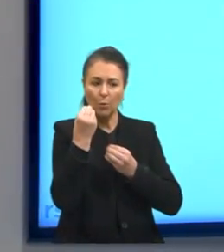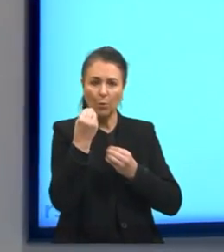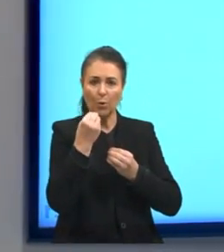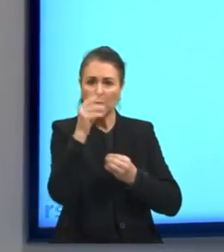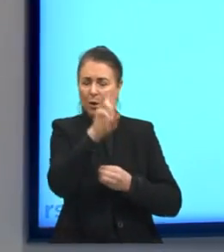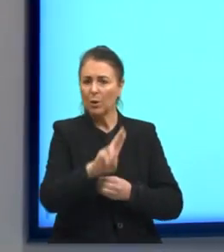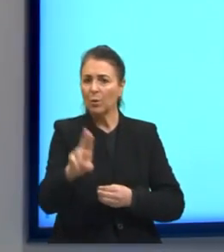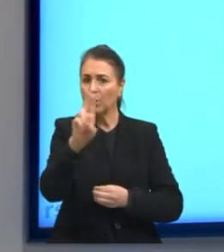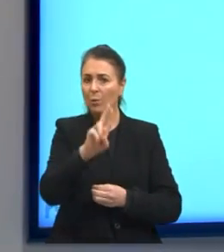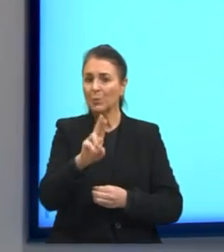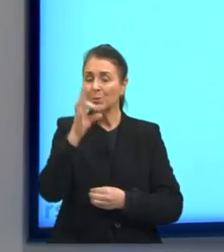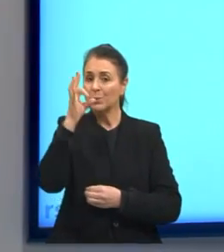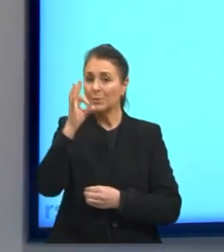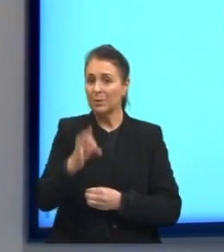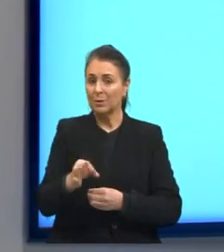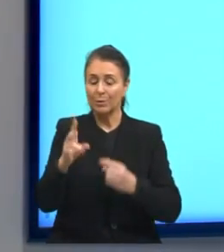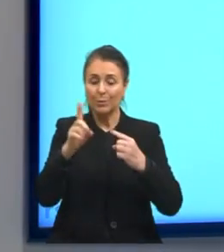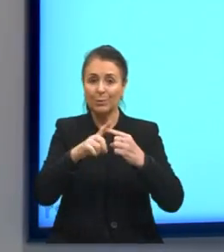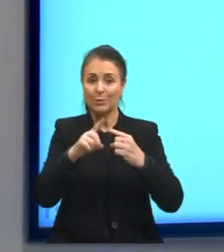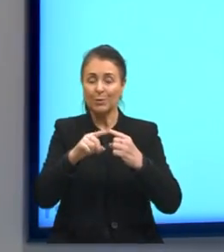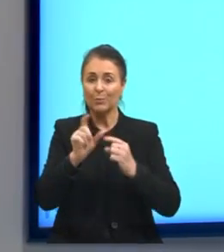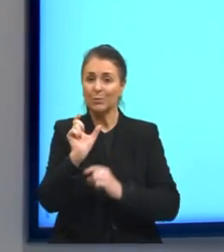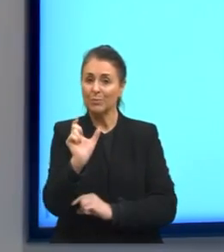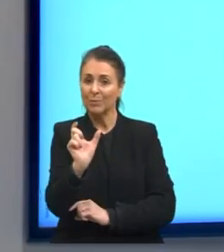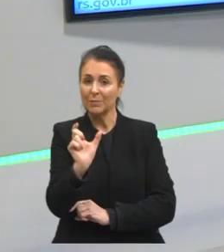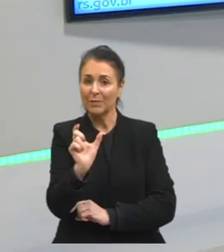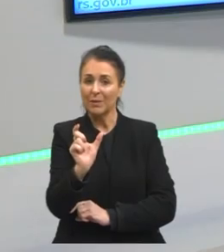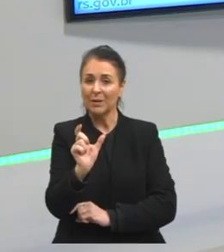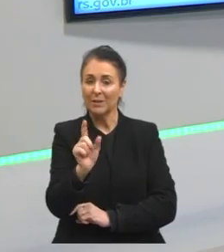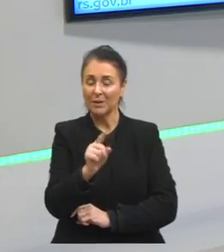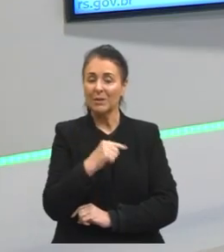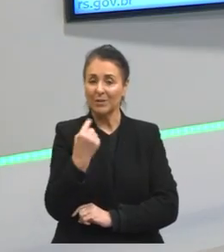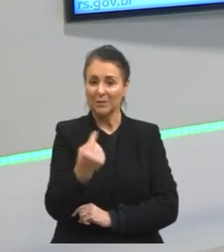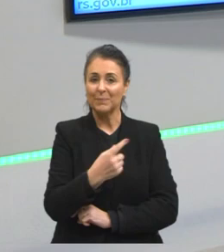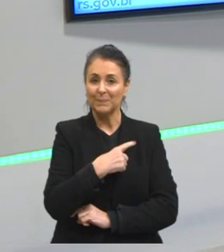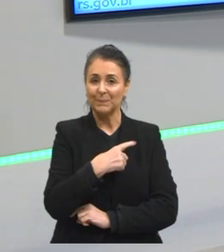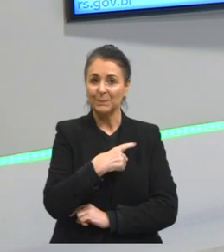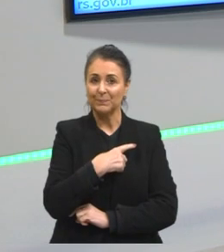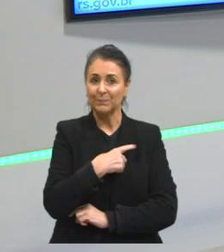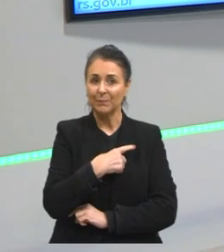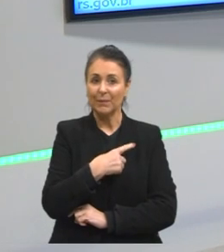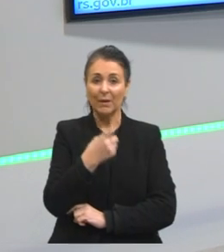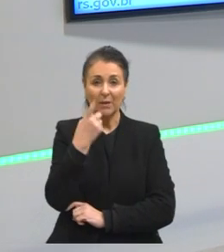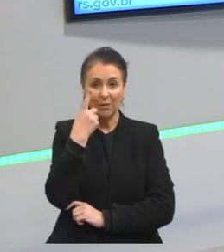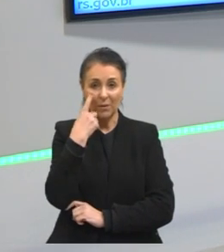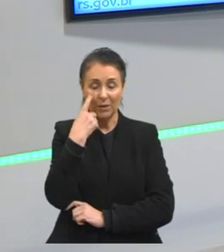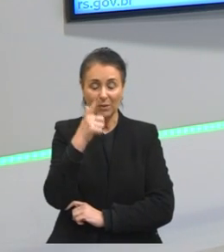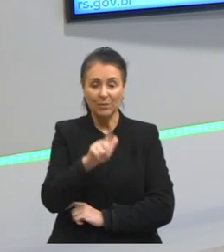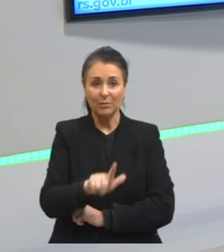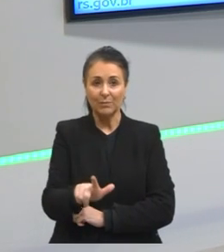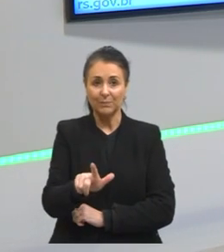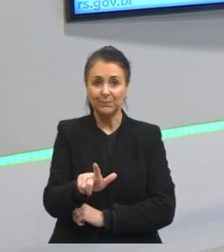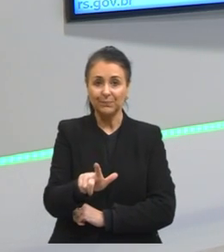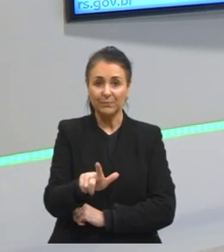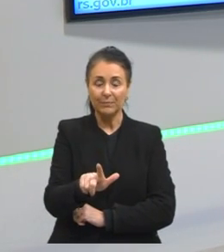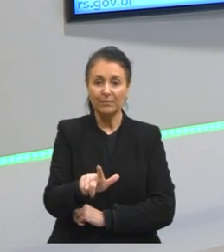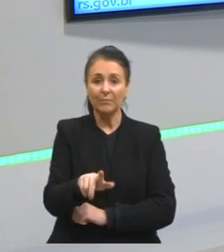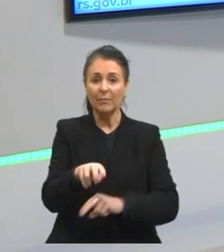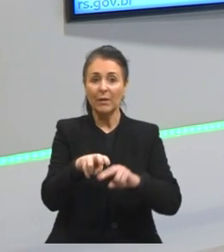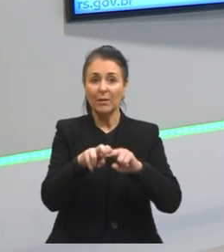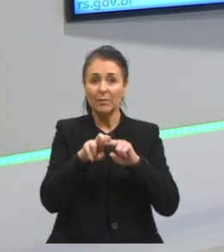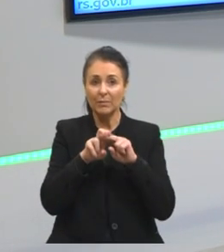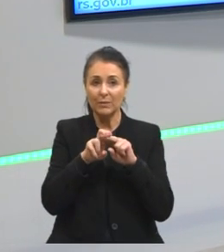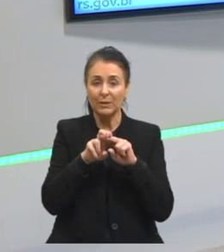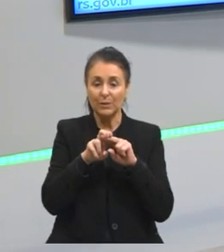os tipos de palavras que a gente tem. Vamos dar uma olhadinha nisso? Para isso, gente